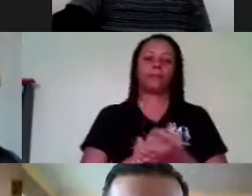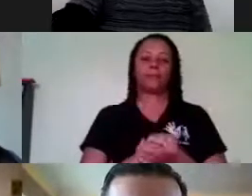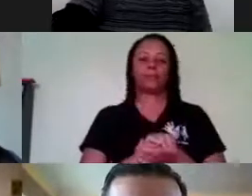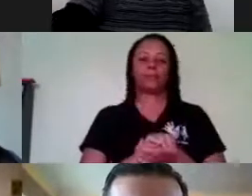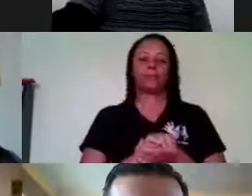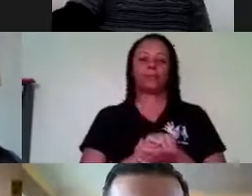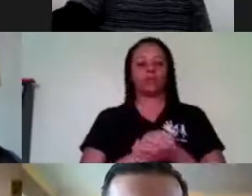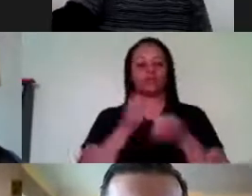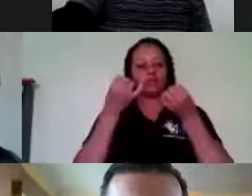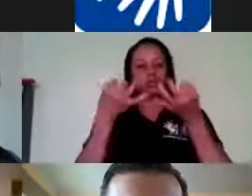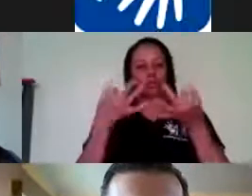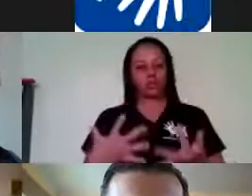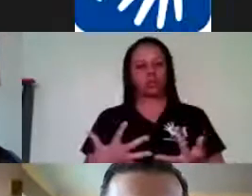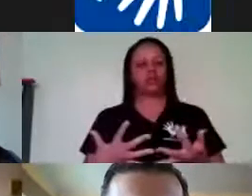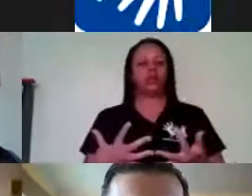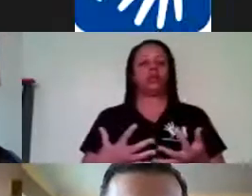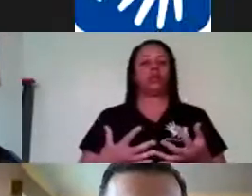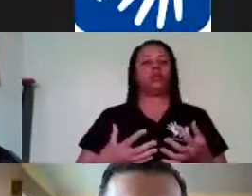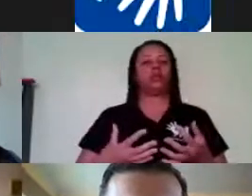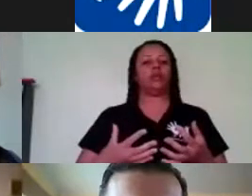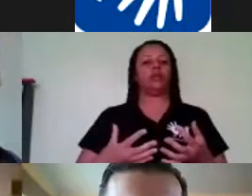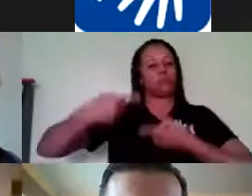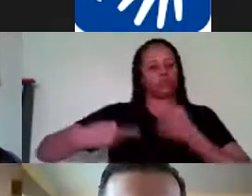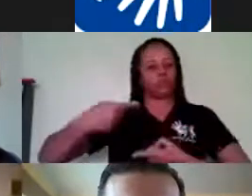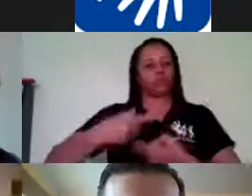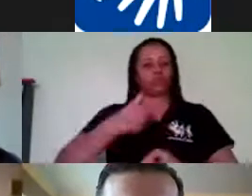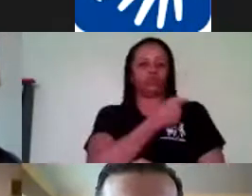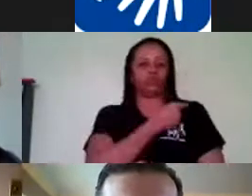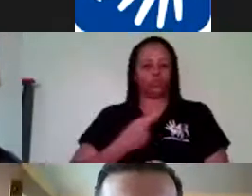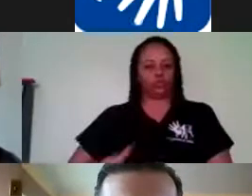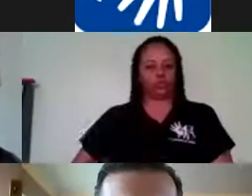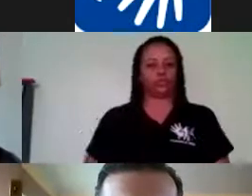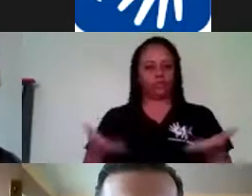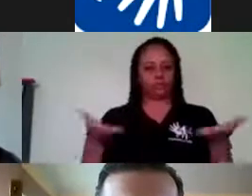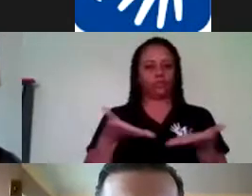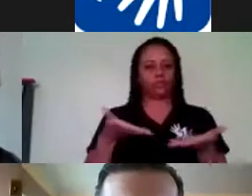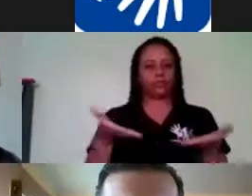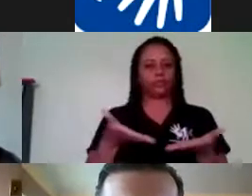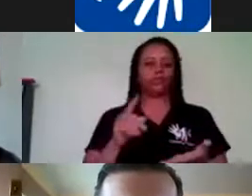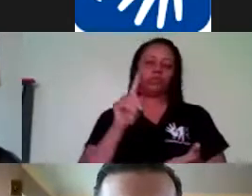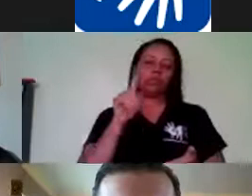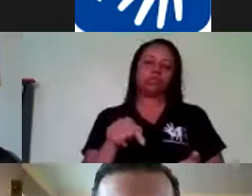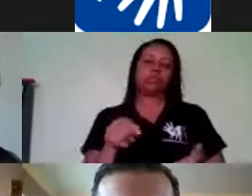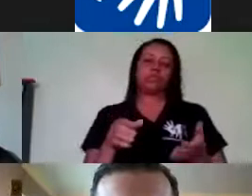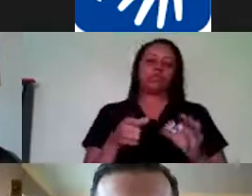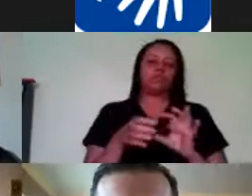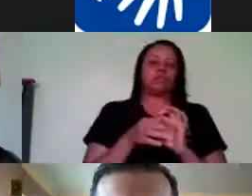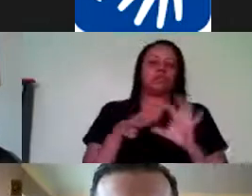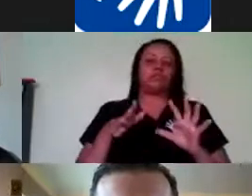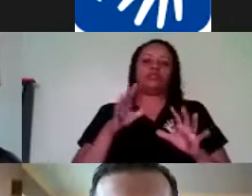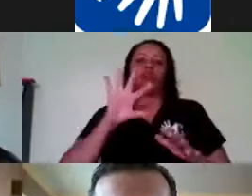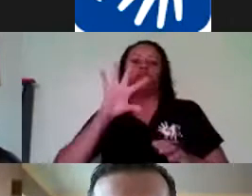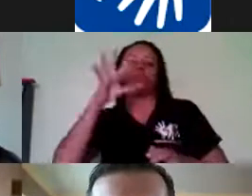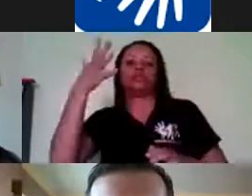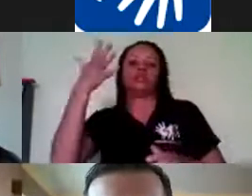dizer que também, né, essa política do governo atual é de deixar morrer e que vai atingindo os mais vulnerabilizados nessa história,